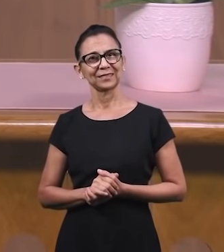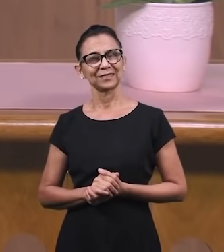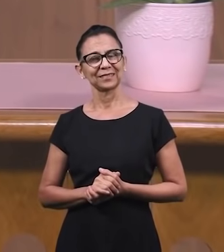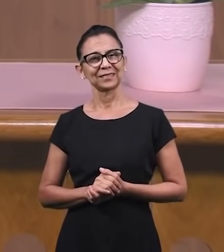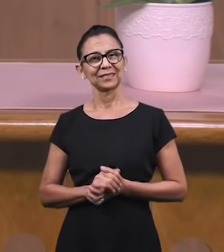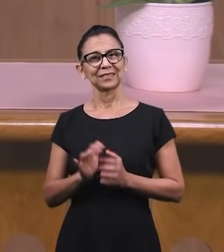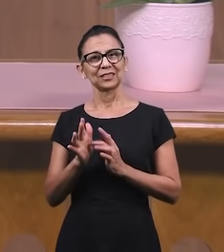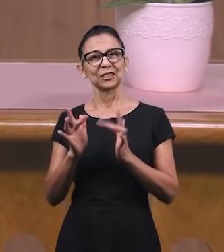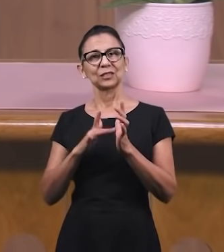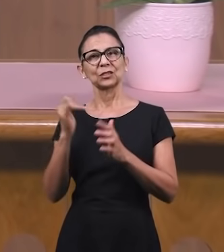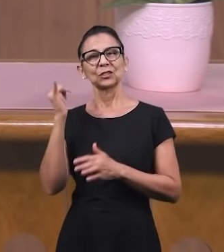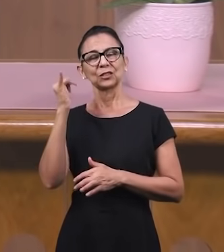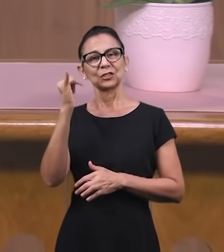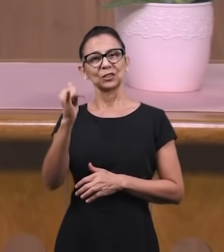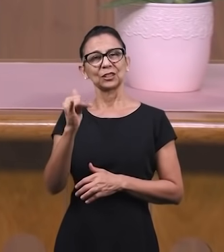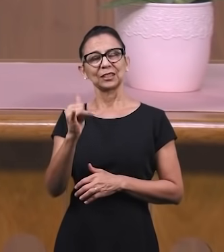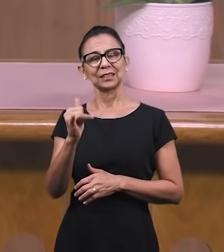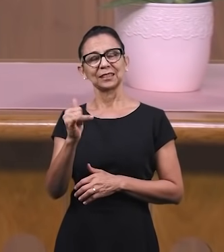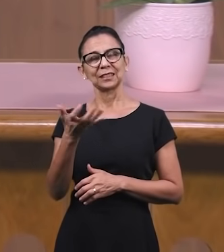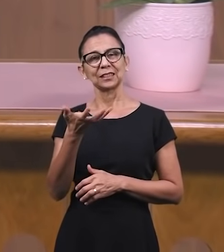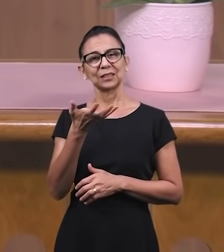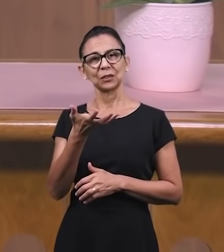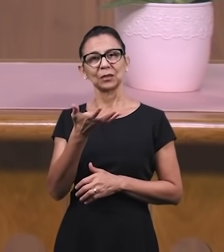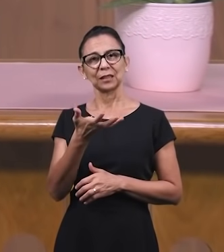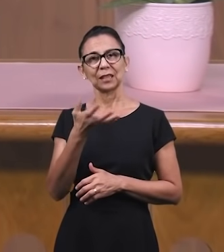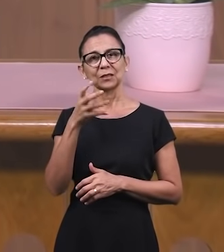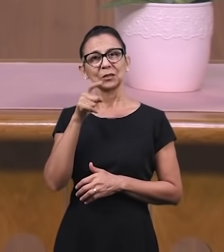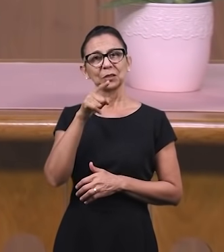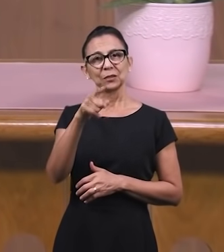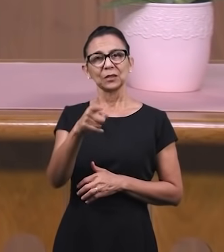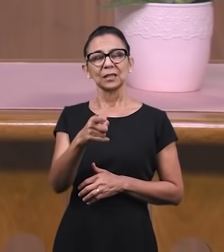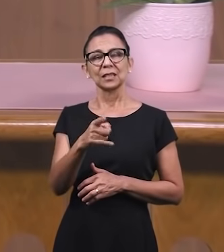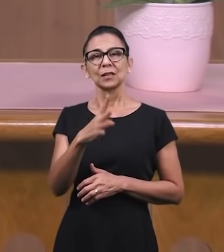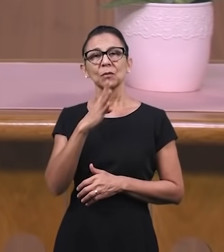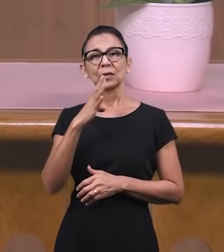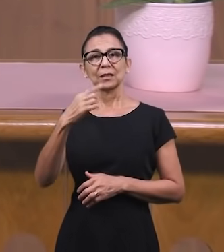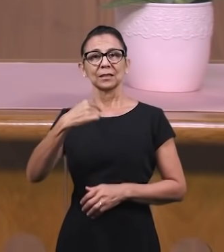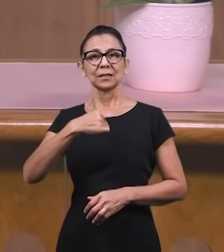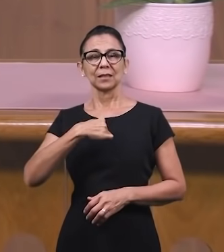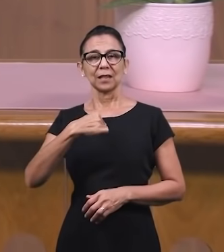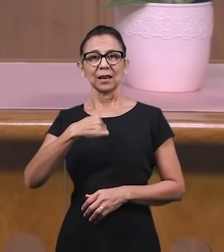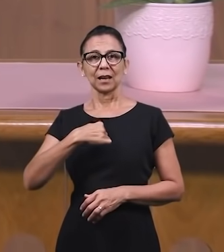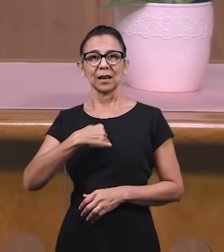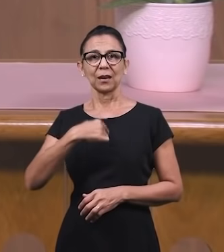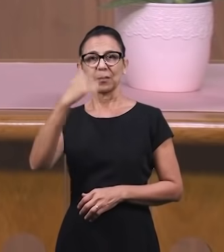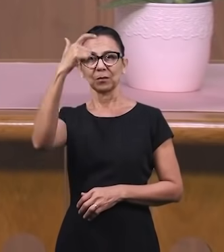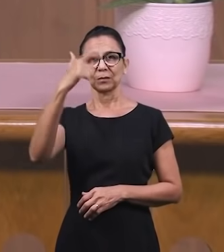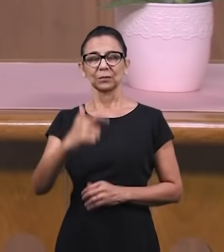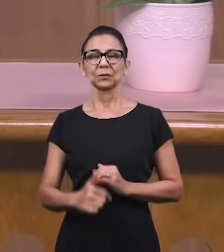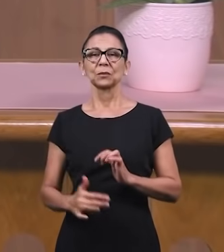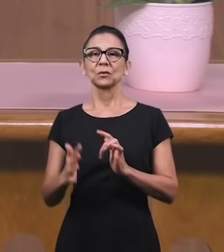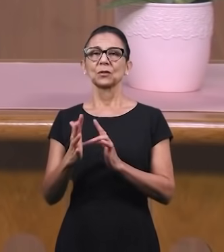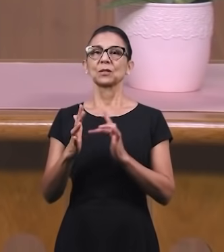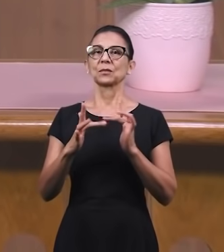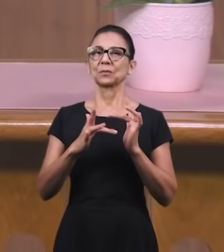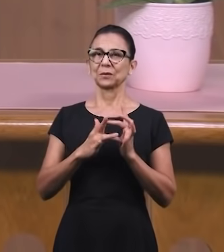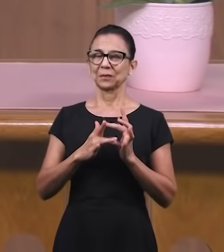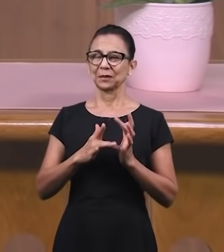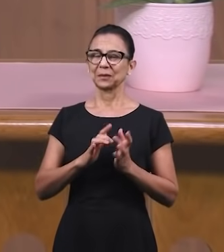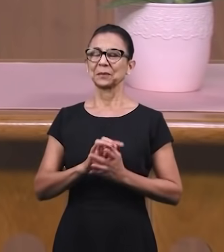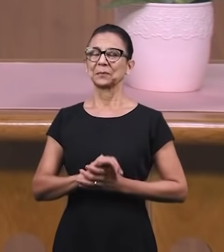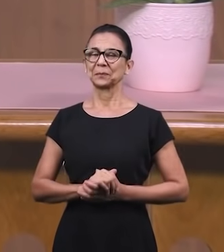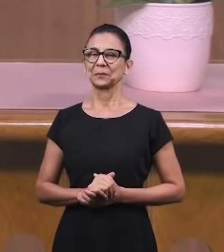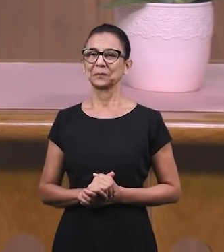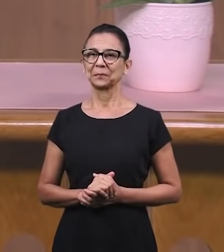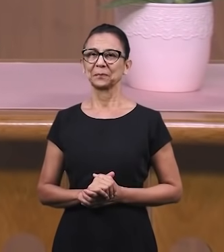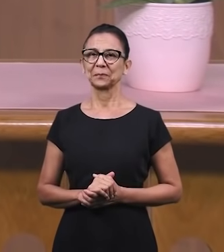tenho para você hoje é que eu quero me fazer conhecer por você. Você vai me conhecer. Eu me farei ser conhecido